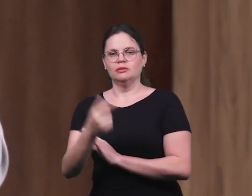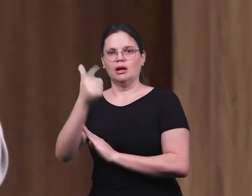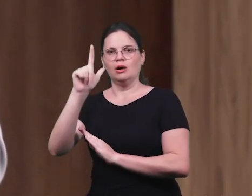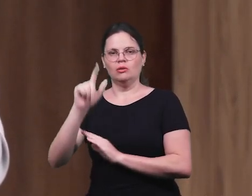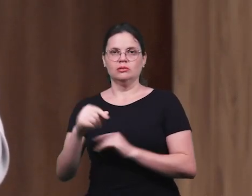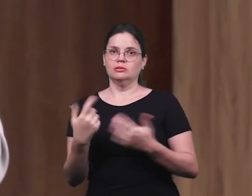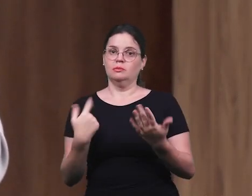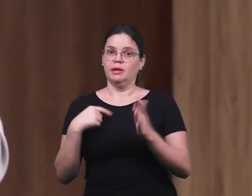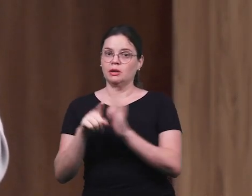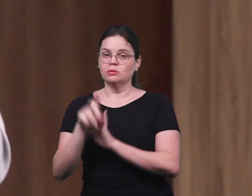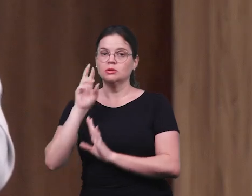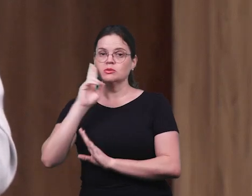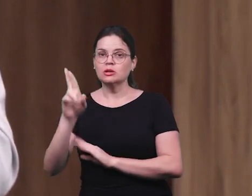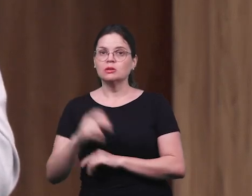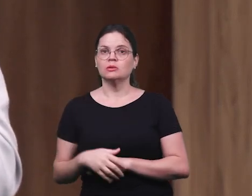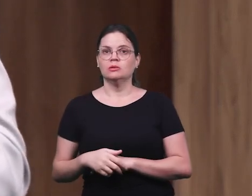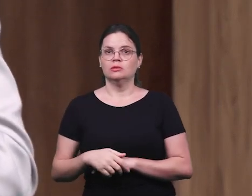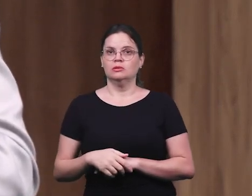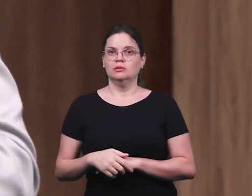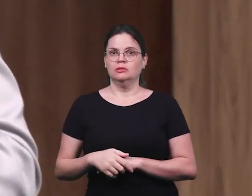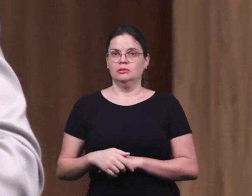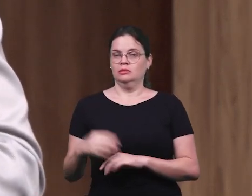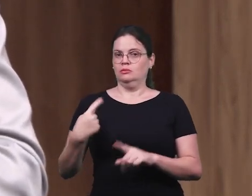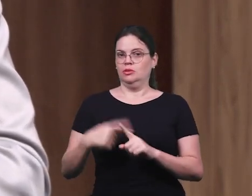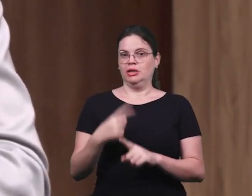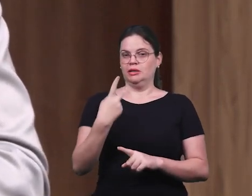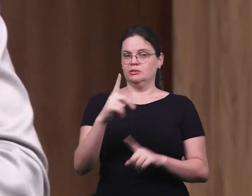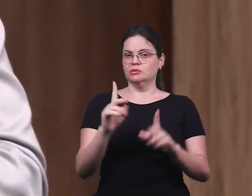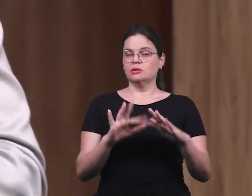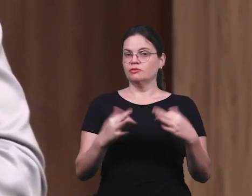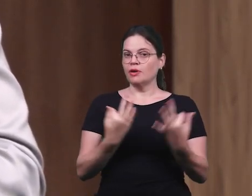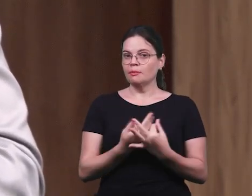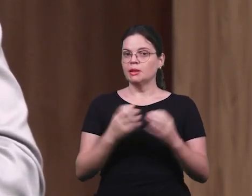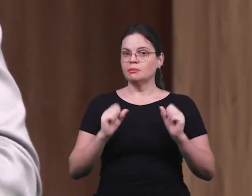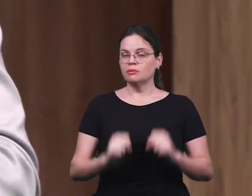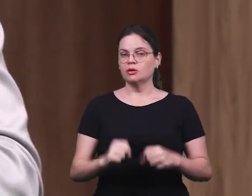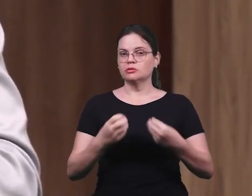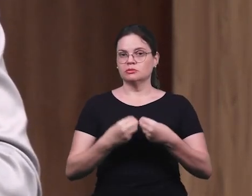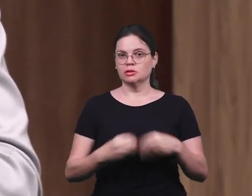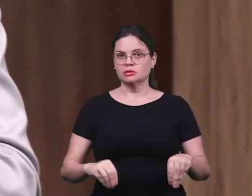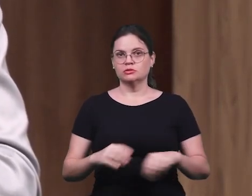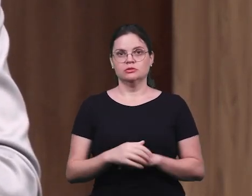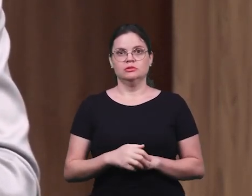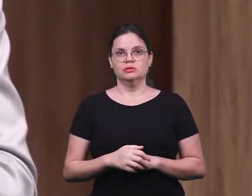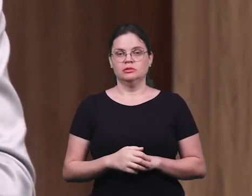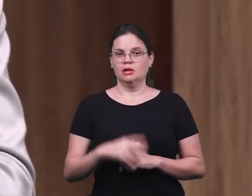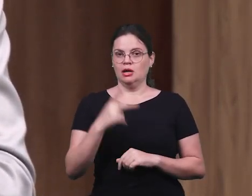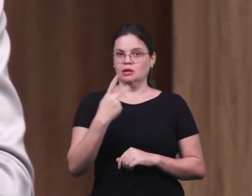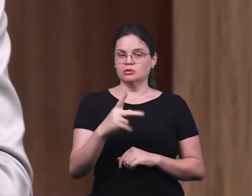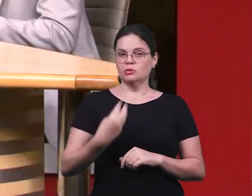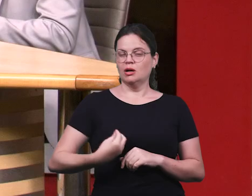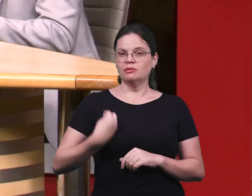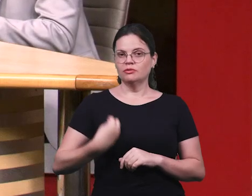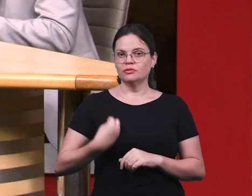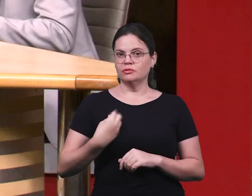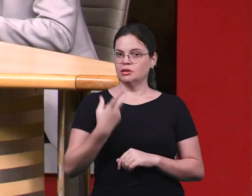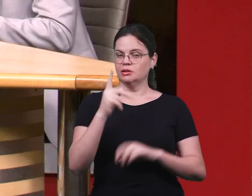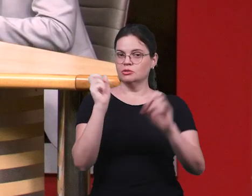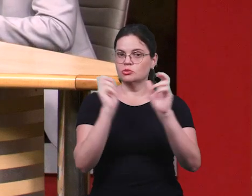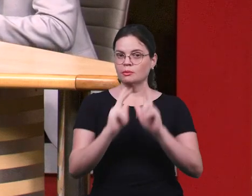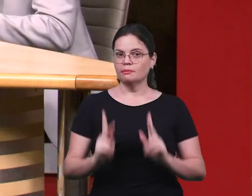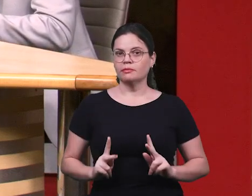para o joelho. Você está colocando ali em risco a sua família, a sua vida espiritual, a sua estabilidade, a sua